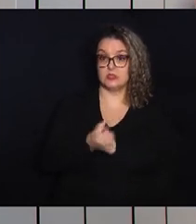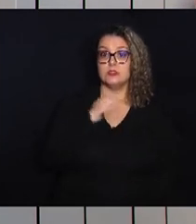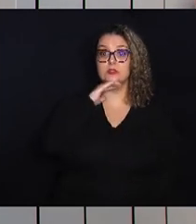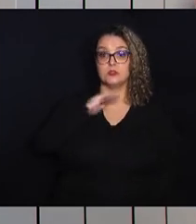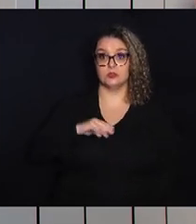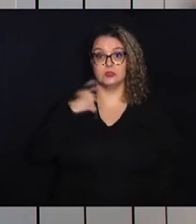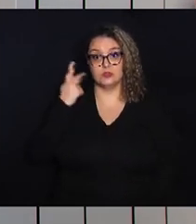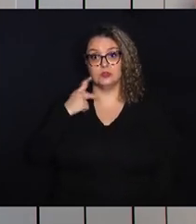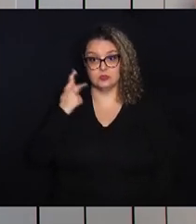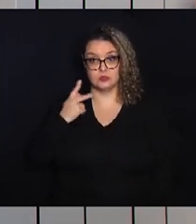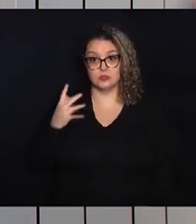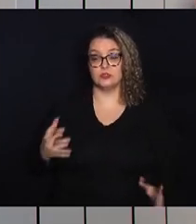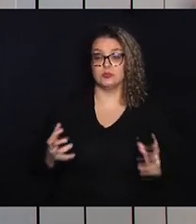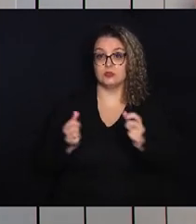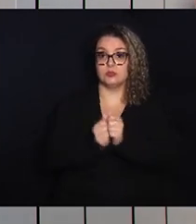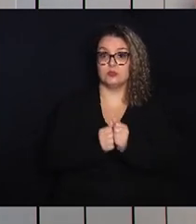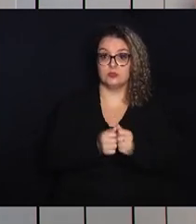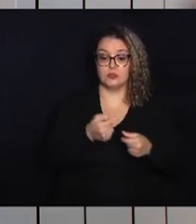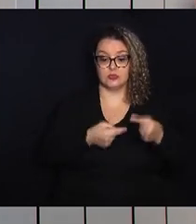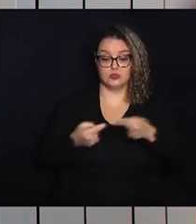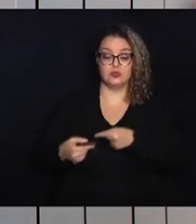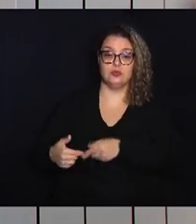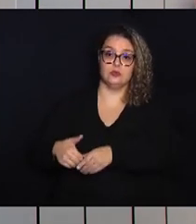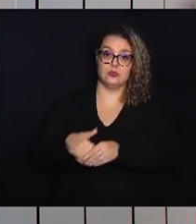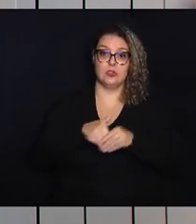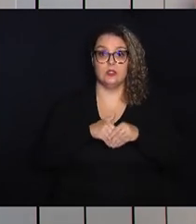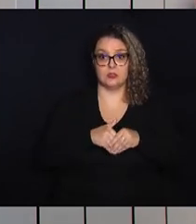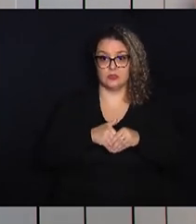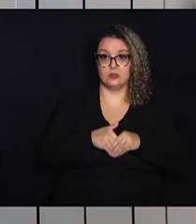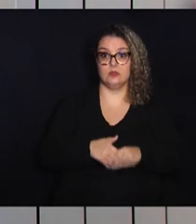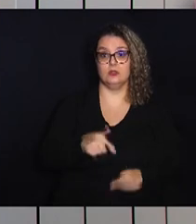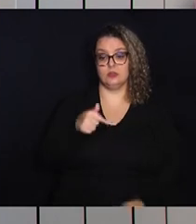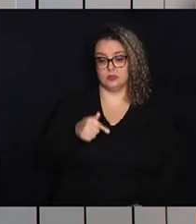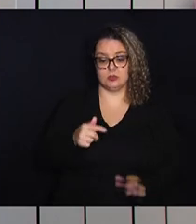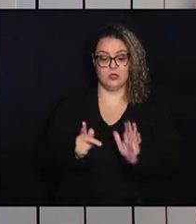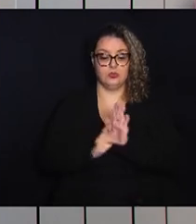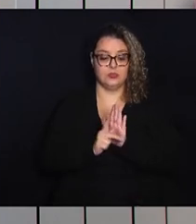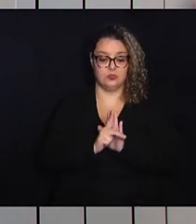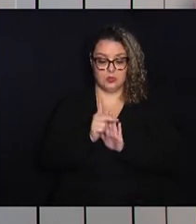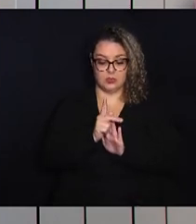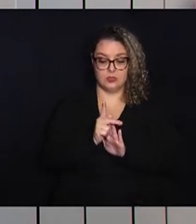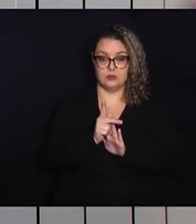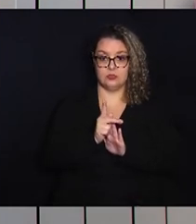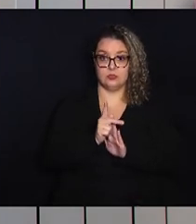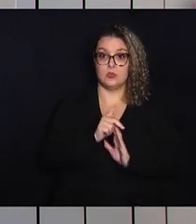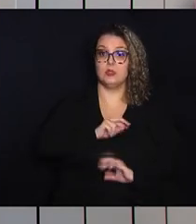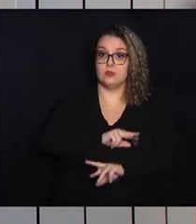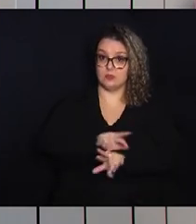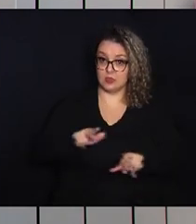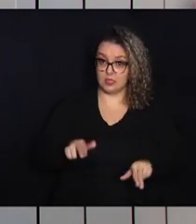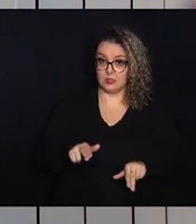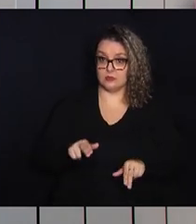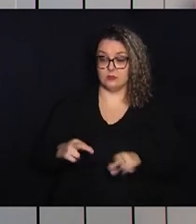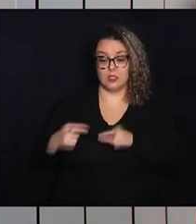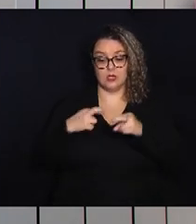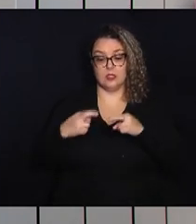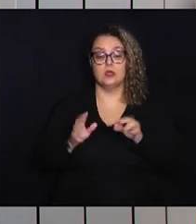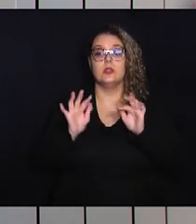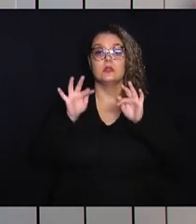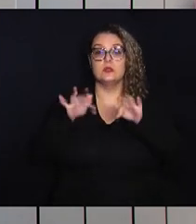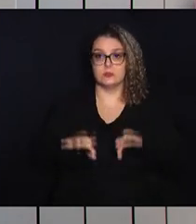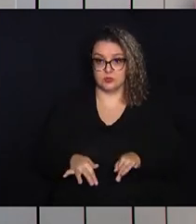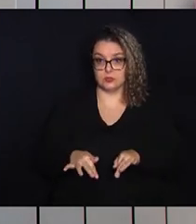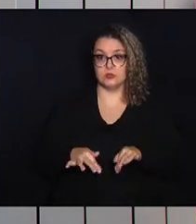os vereadores vão se reunir para discutir e votar 7 projetos. Entre eles está em análise